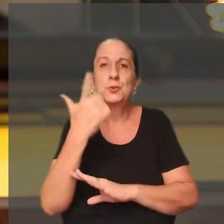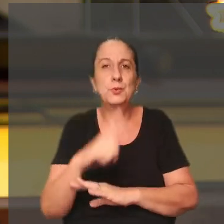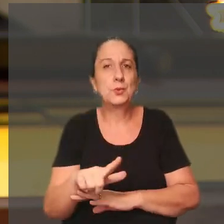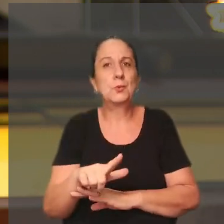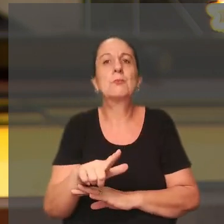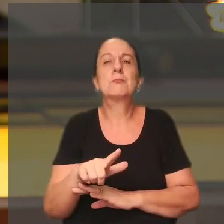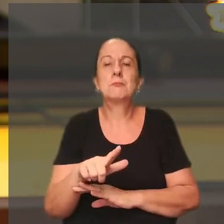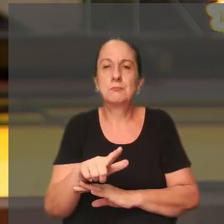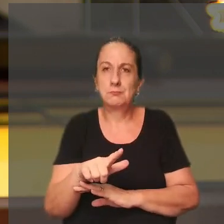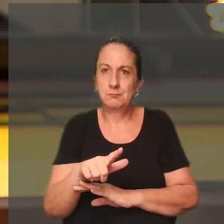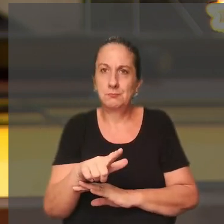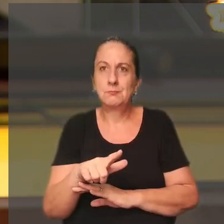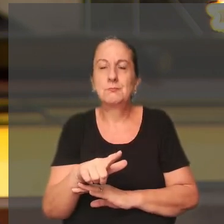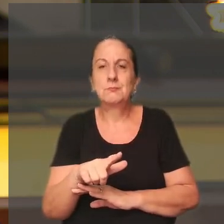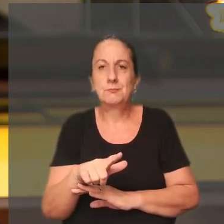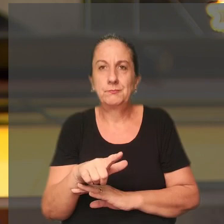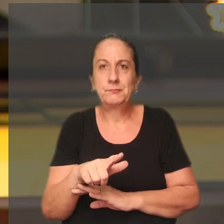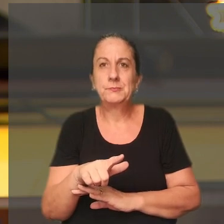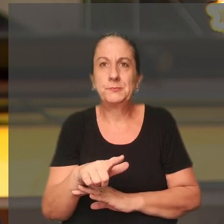prontos outra vez.